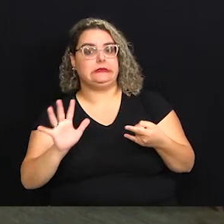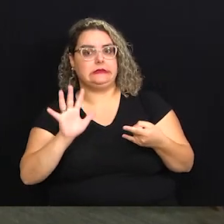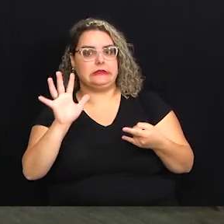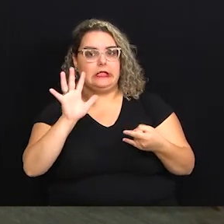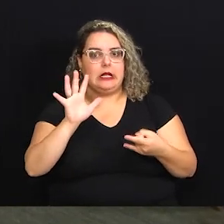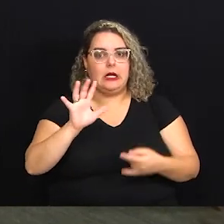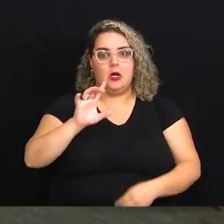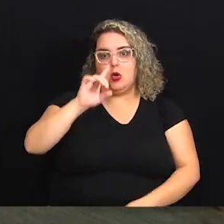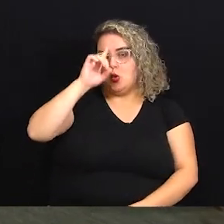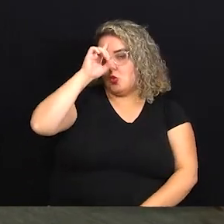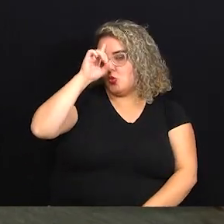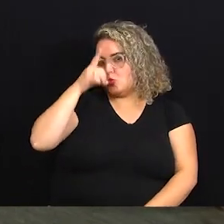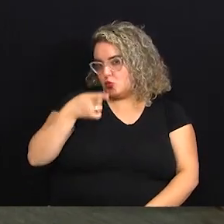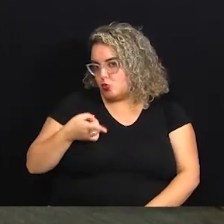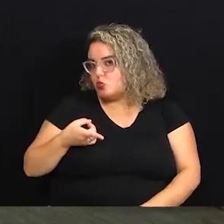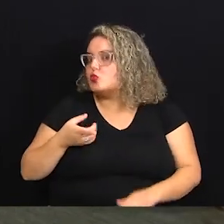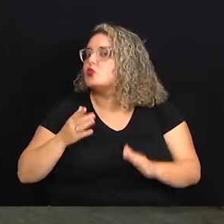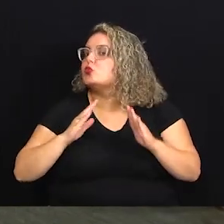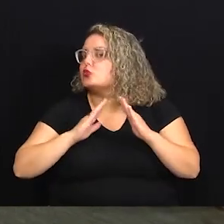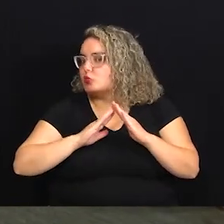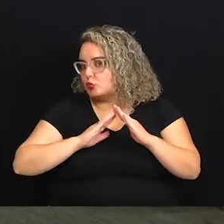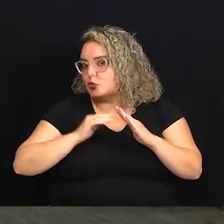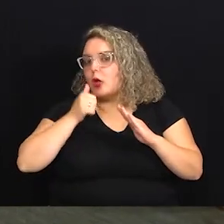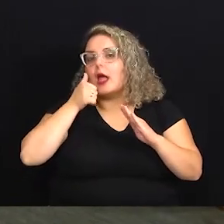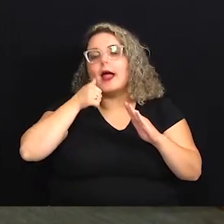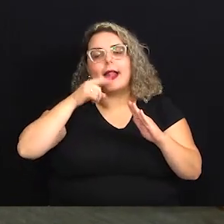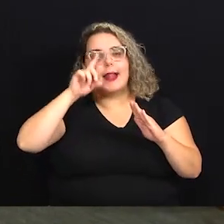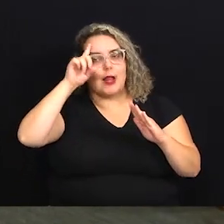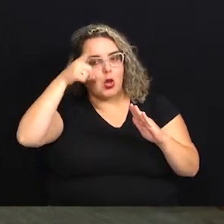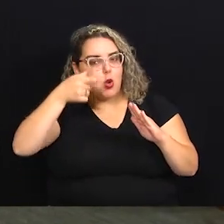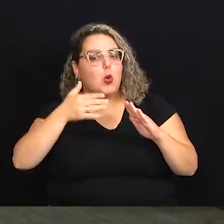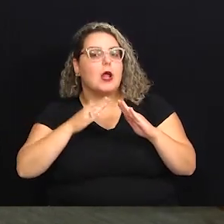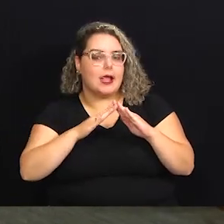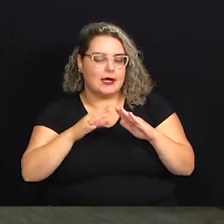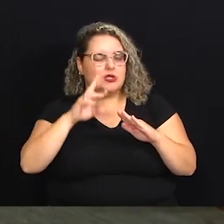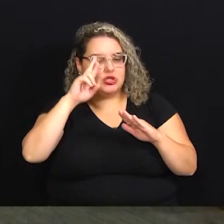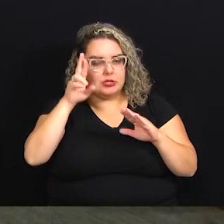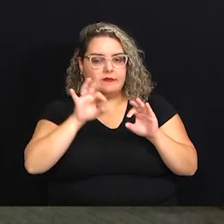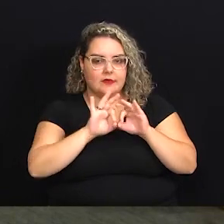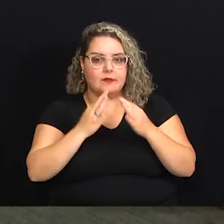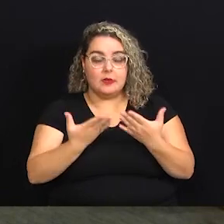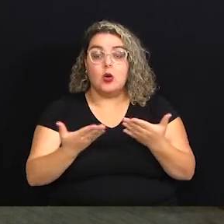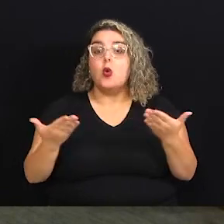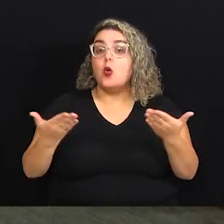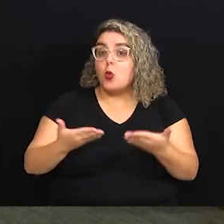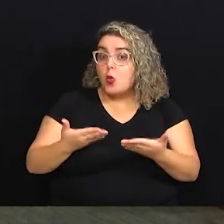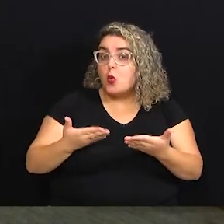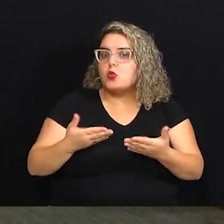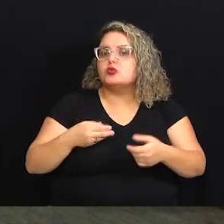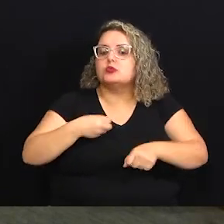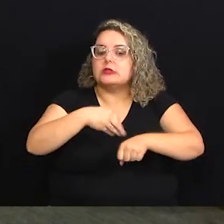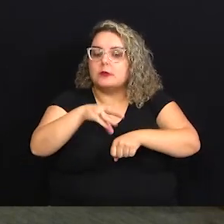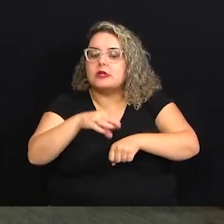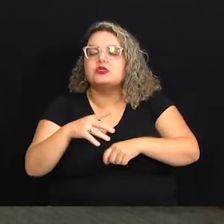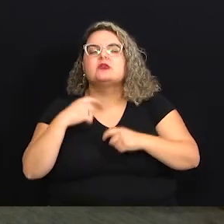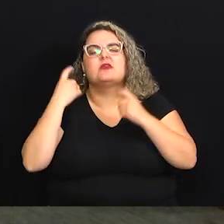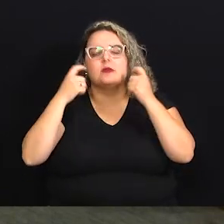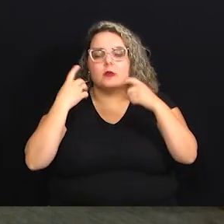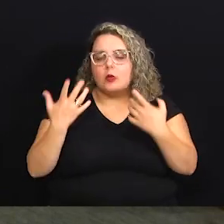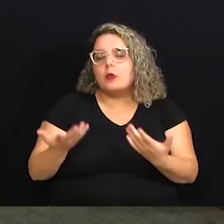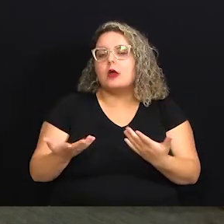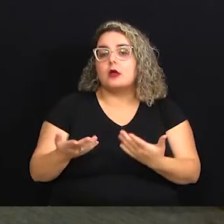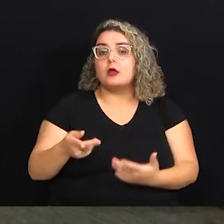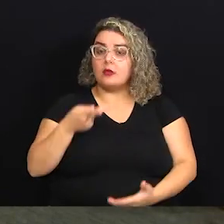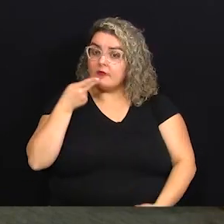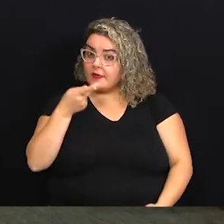O dono de casa, a dona de casa que fica preocupado aí com essa questão, hoje a gente vai dar umas dicas sobre esse assunto. A gente já até falou um